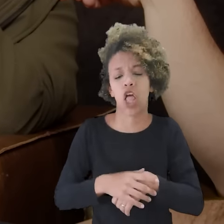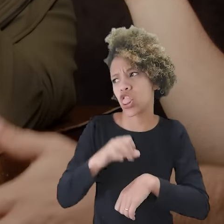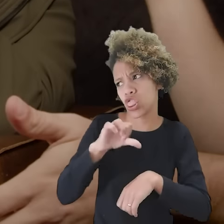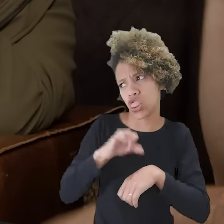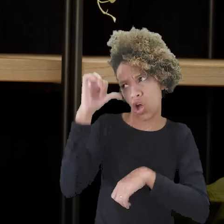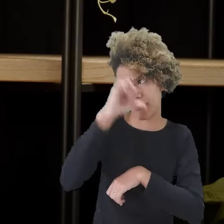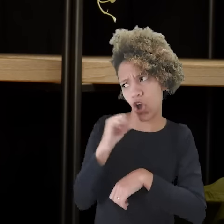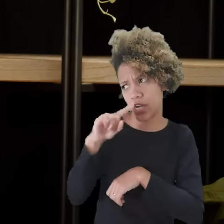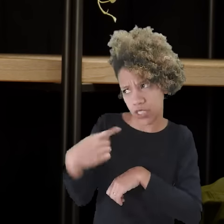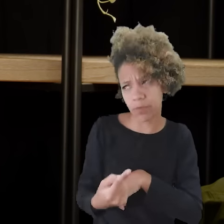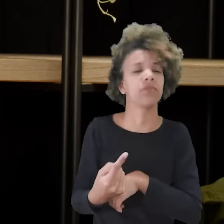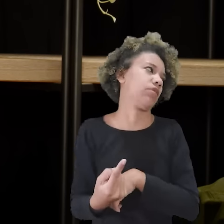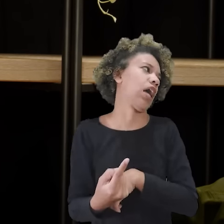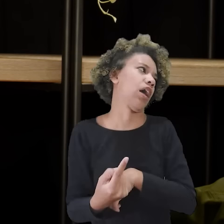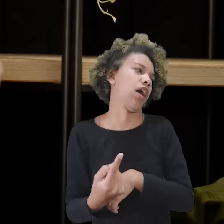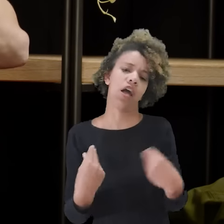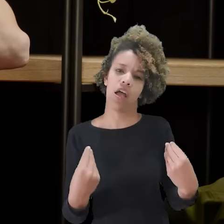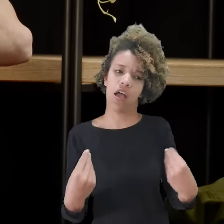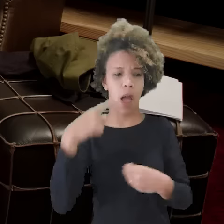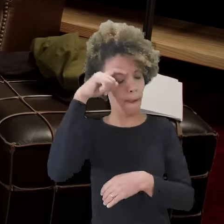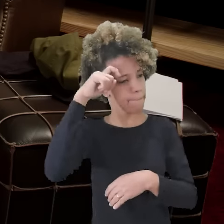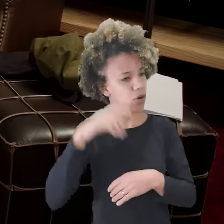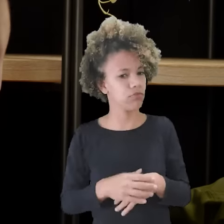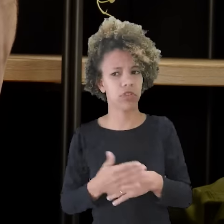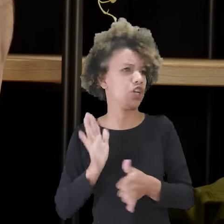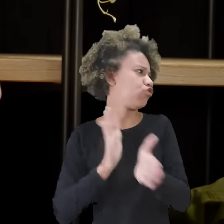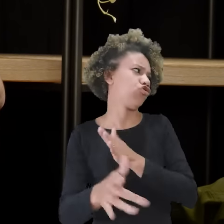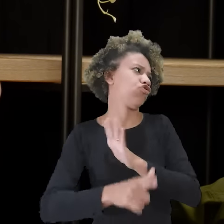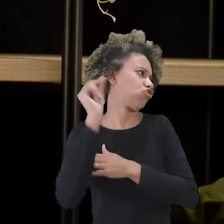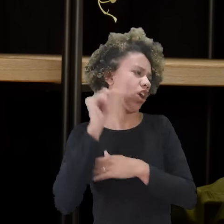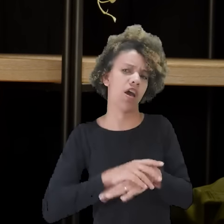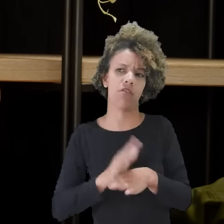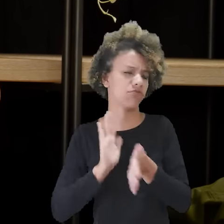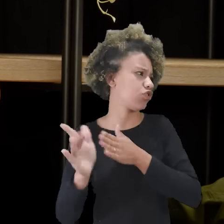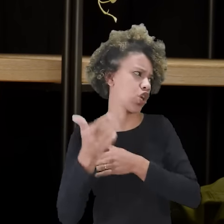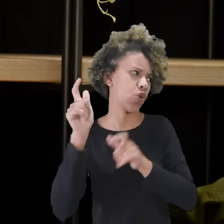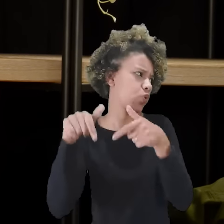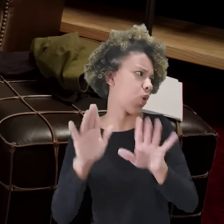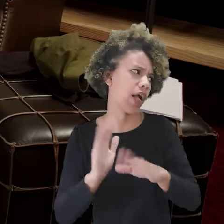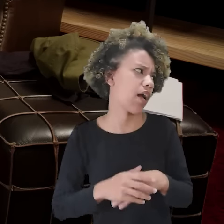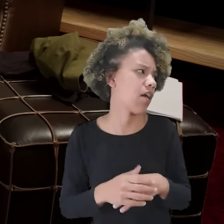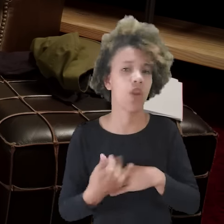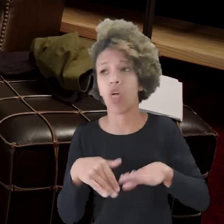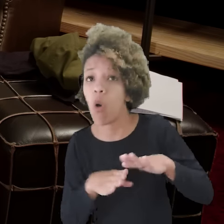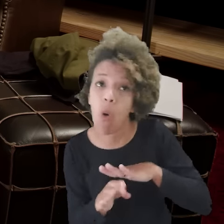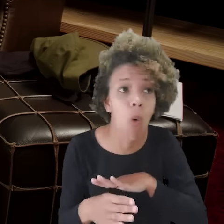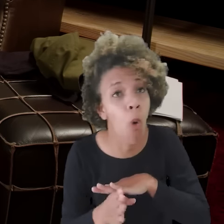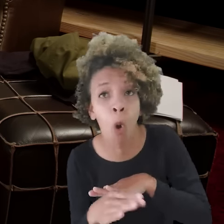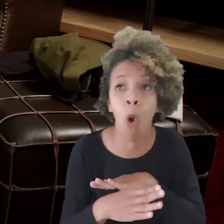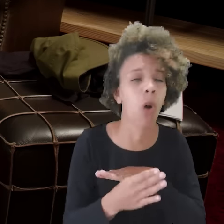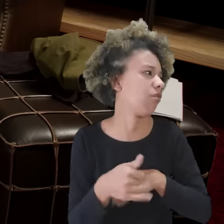horas dá 9 horas 9 horas ele já foi para 9 horas esse tubarão já tá em outro lugar velho ele não tá ali